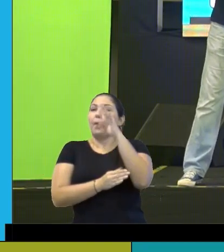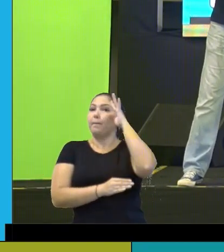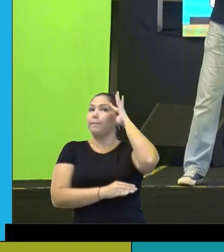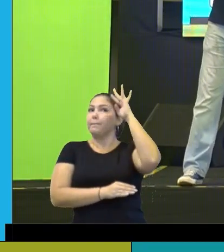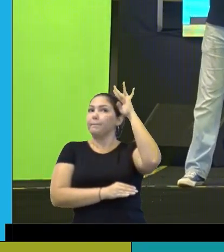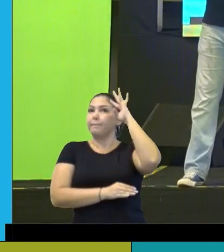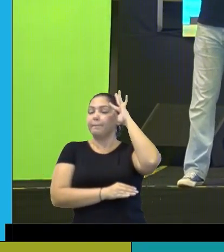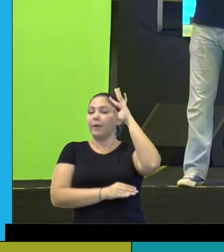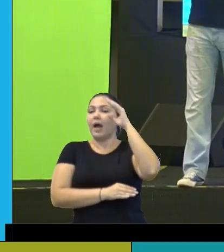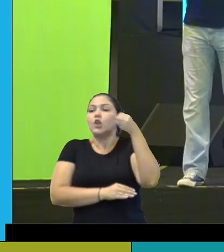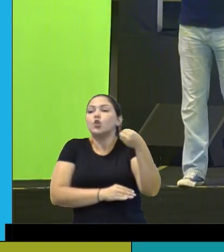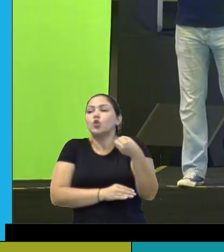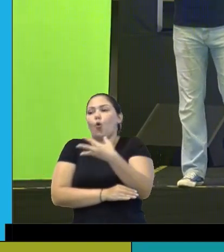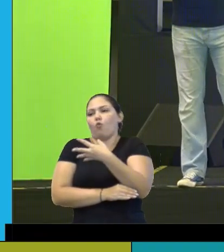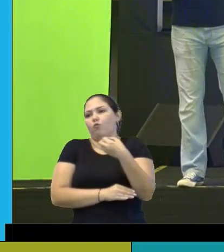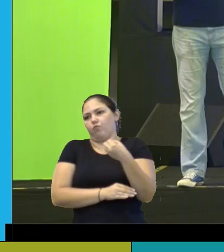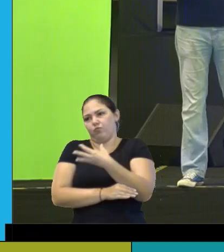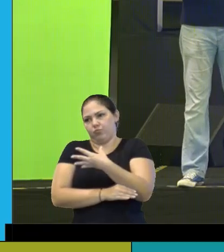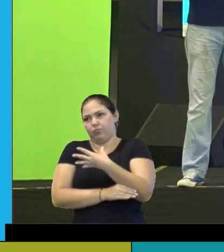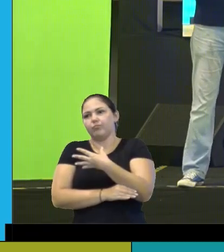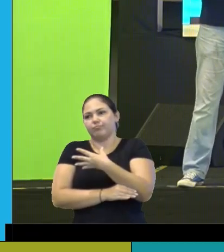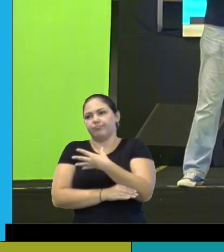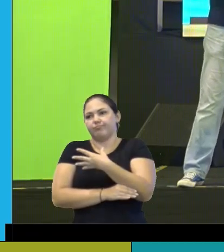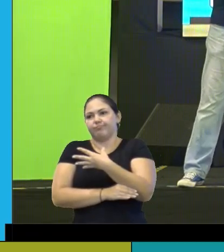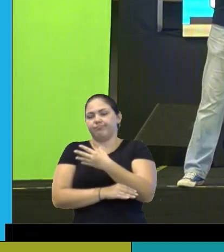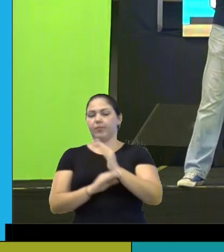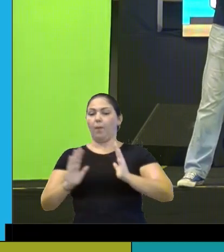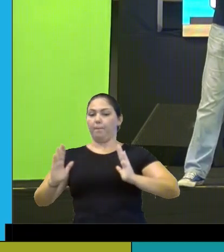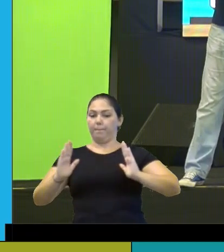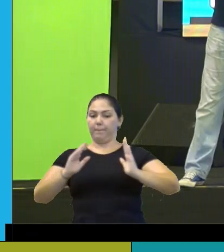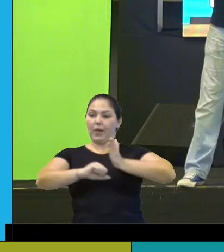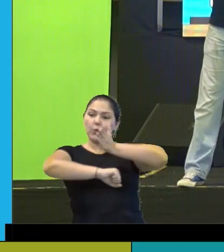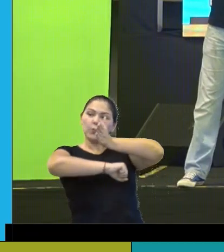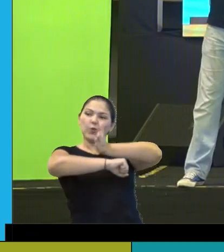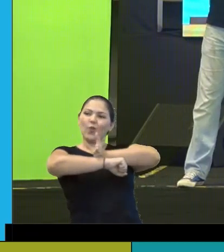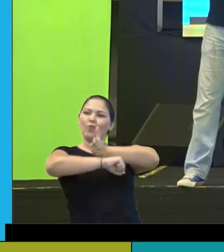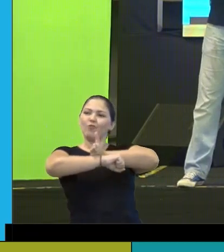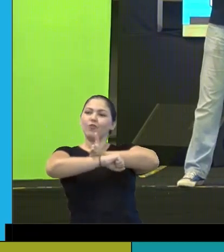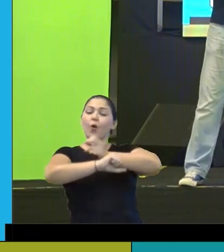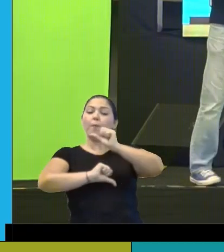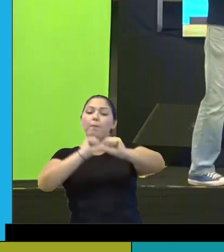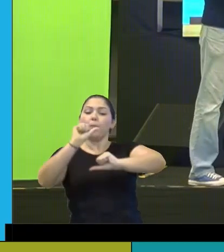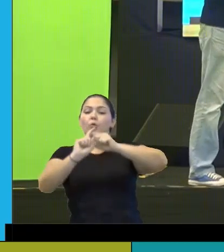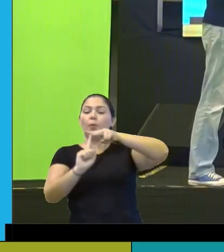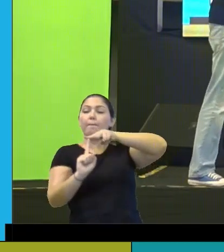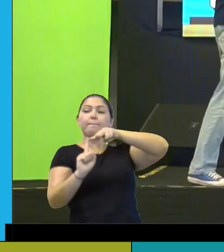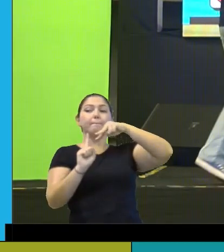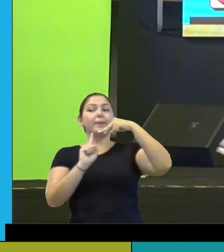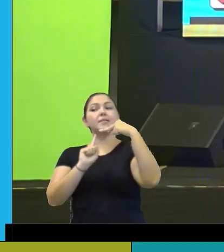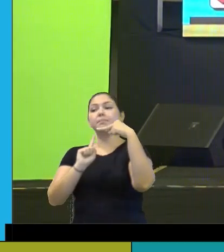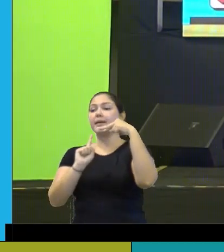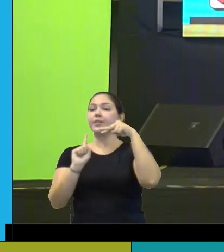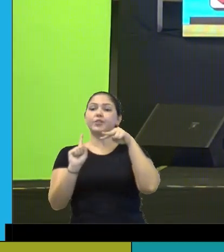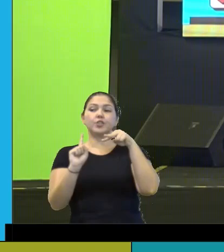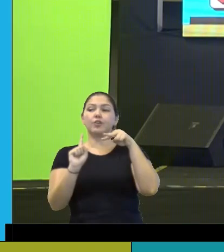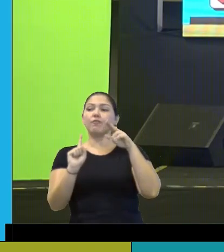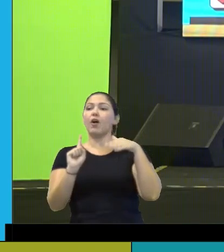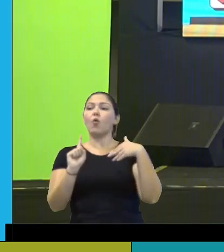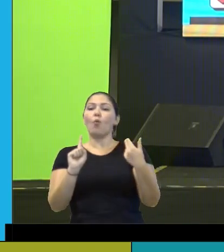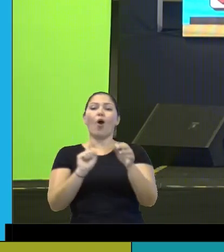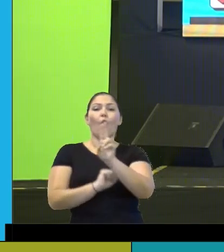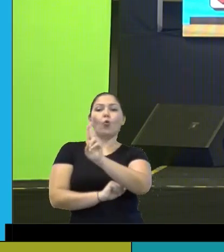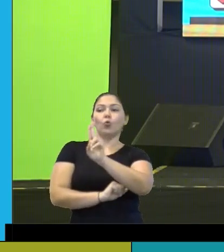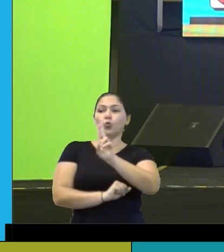pensar. Lá na modernidade, nós vamos ter a inauguração de uma nova perspectiva que ficou conhecida como